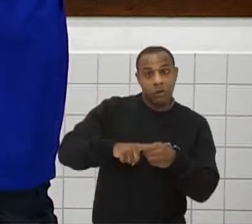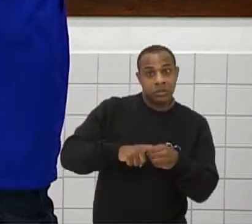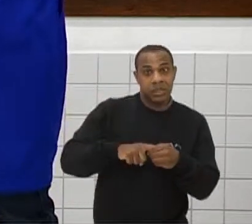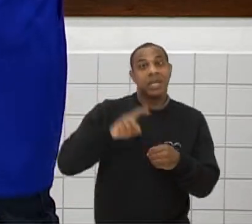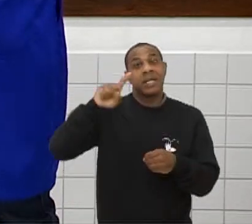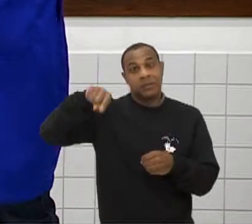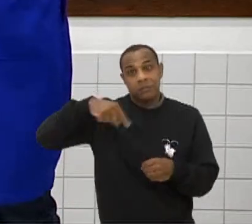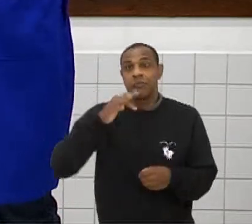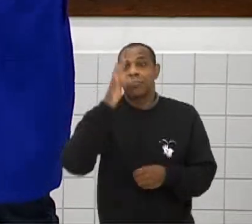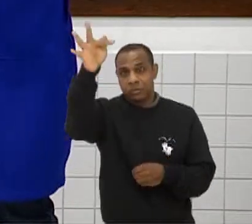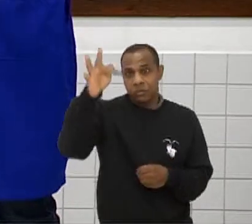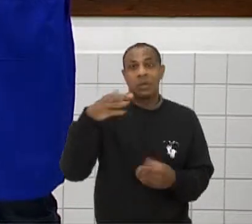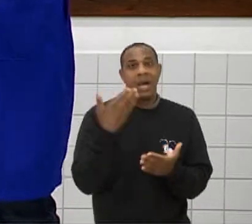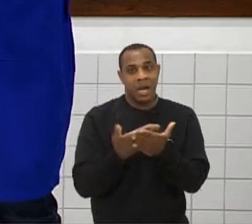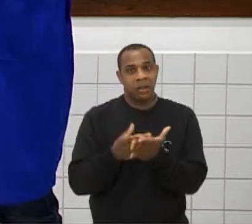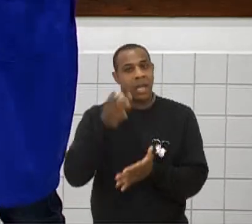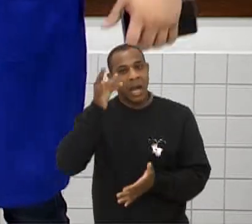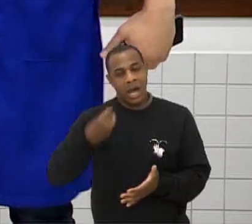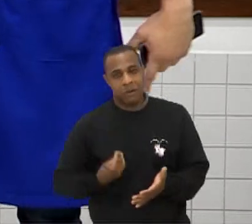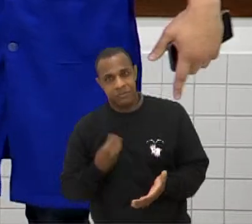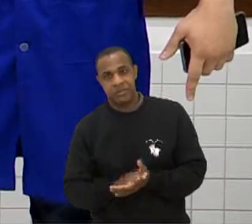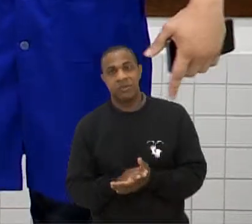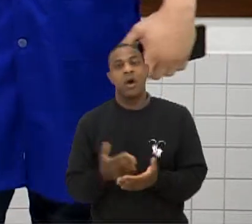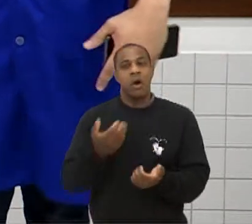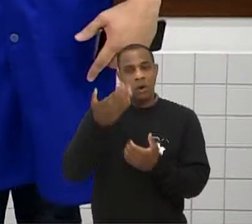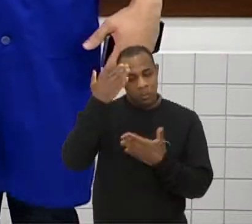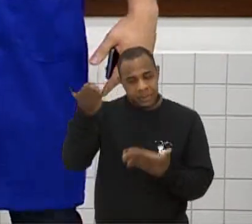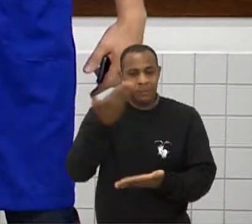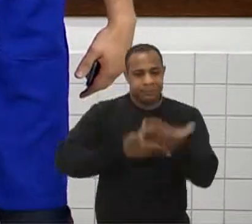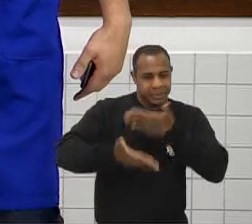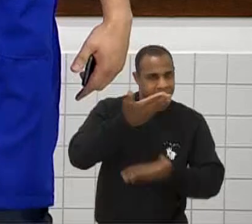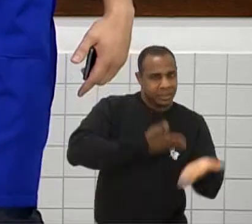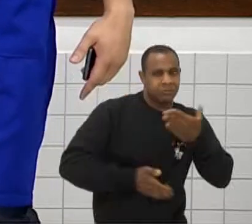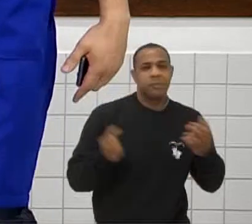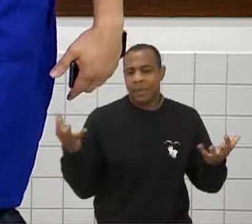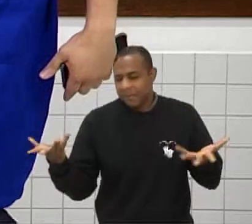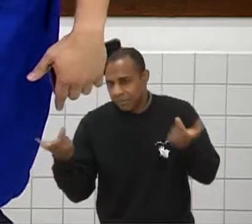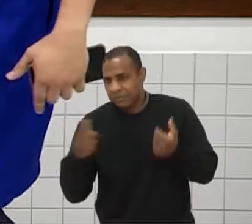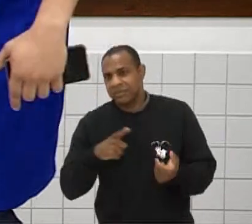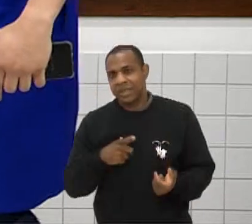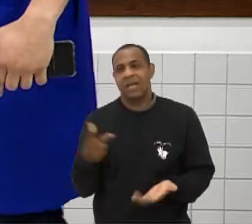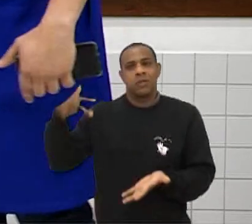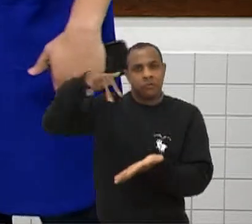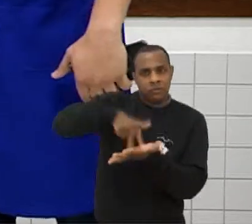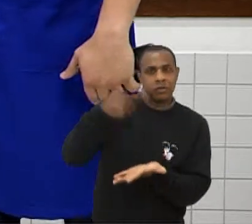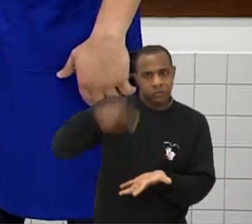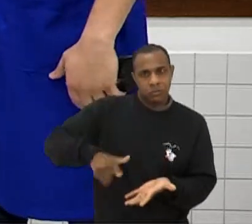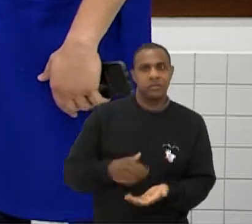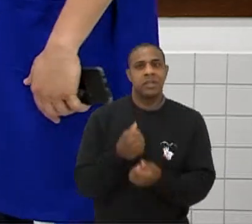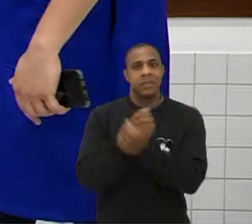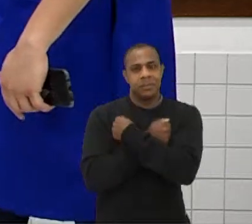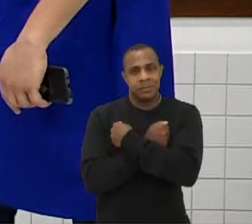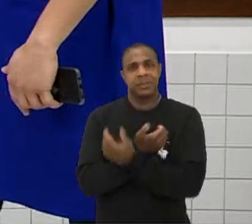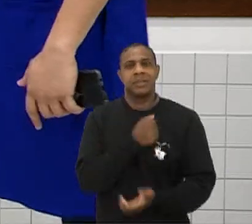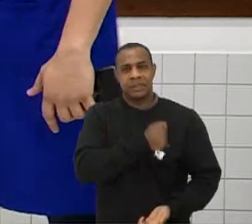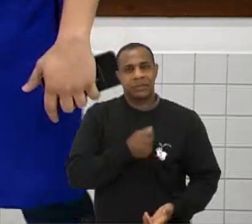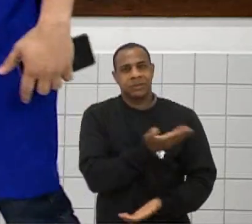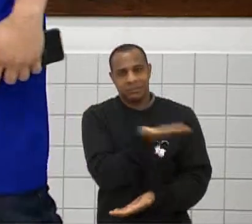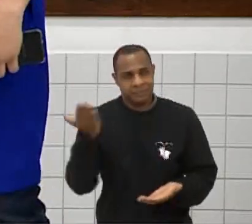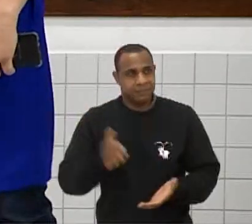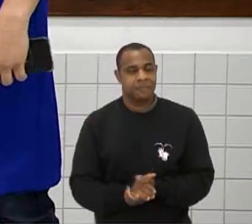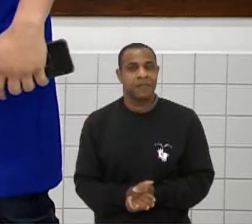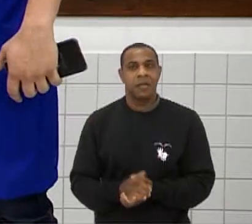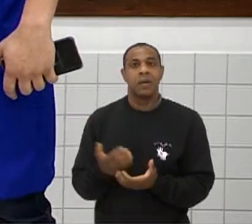aí. Obrigado pela presença junto, obrigado pela interação, foi maravilhoso estar de volta com vocês e matar a saudade. E obrigado a todos aí,